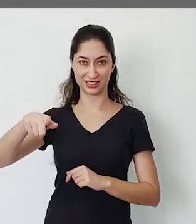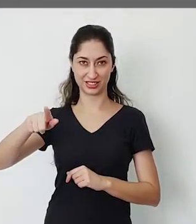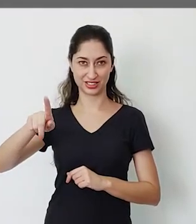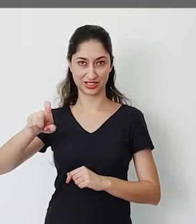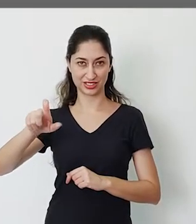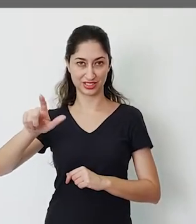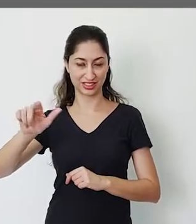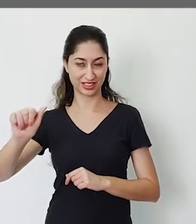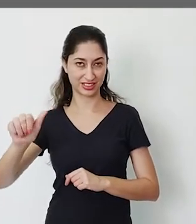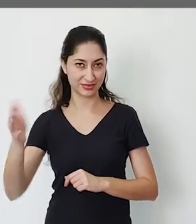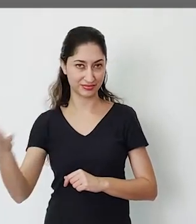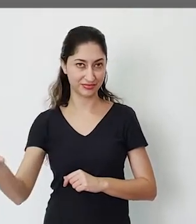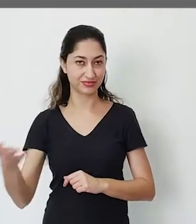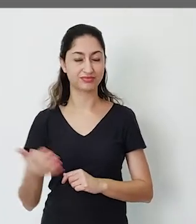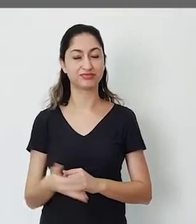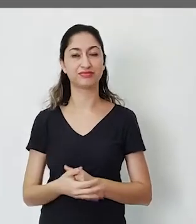assim.